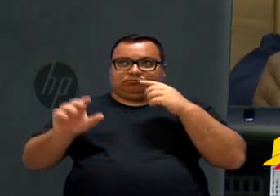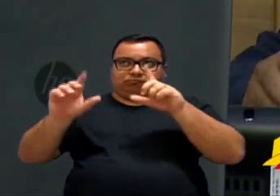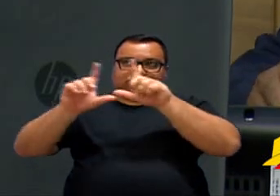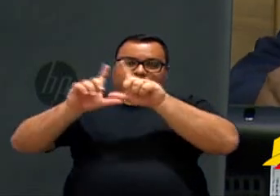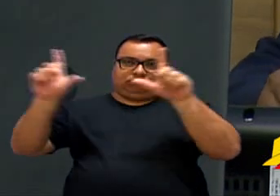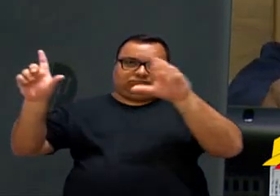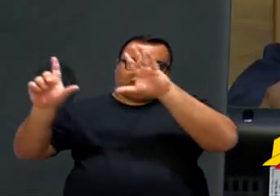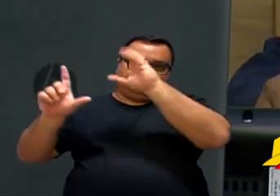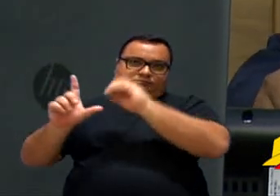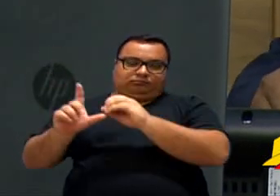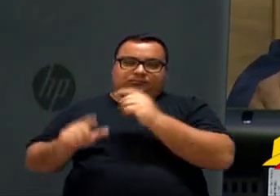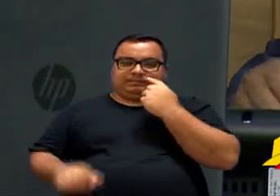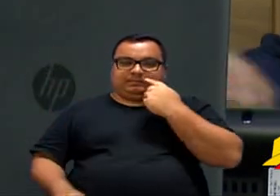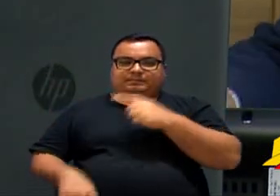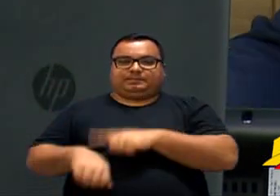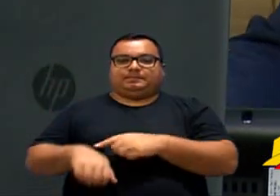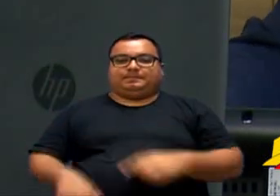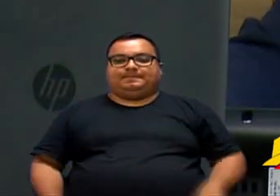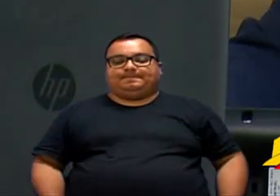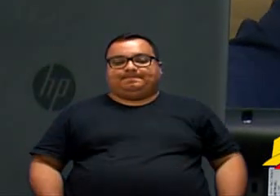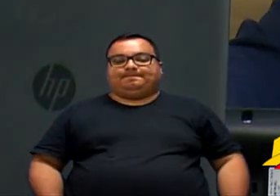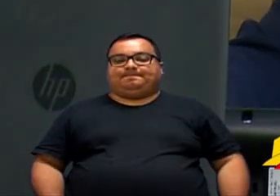possamos entrar na próxima sessão.